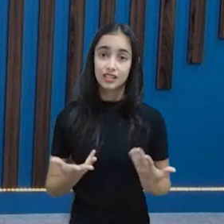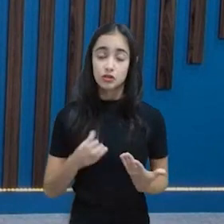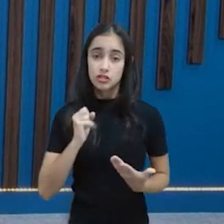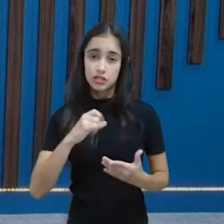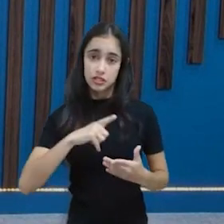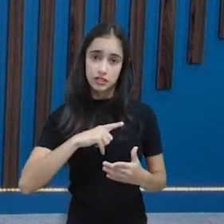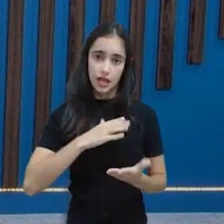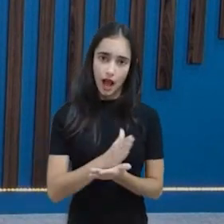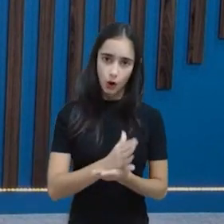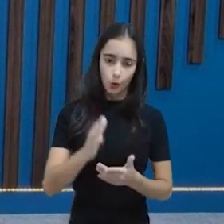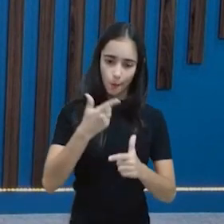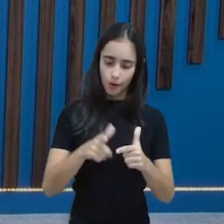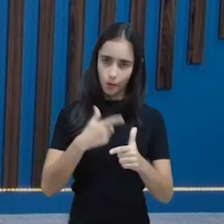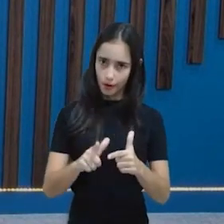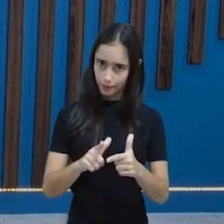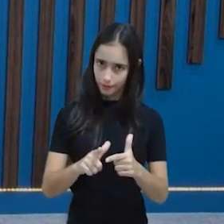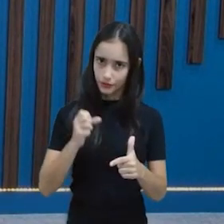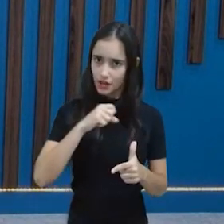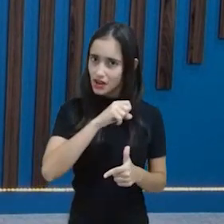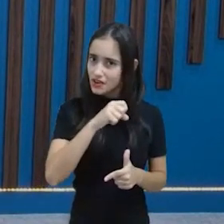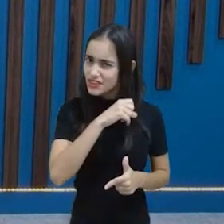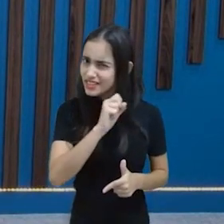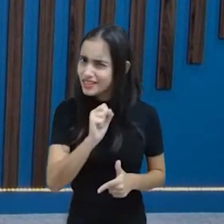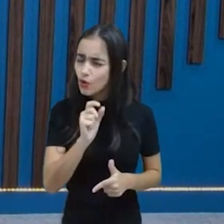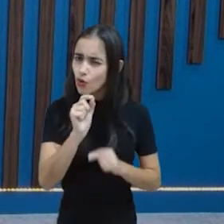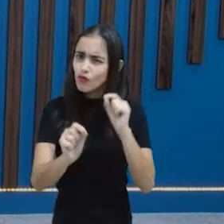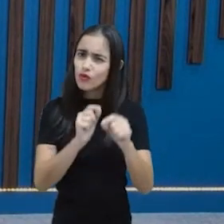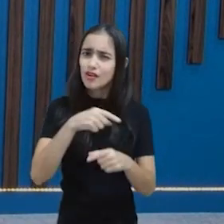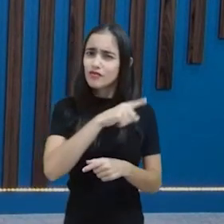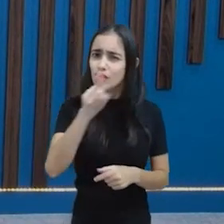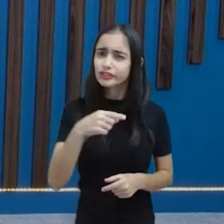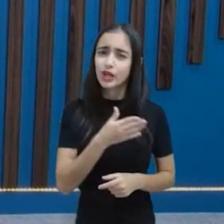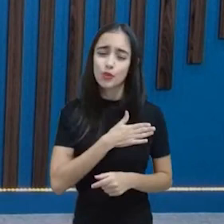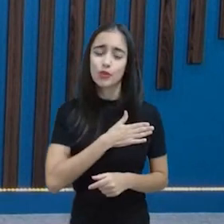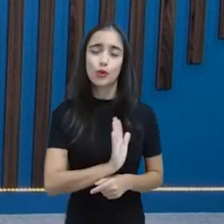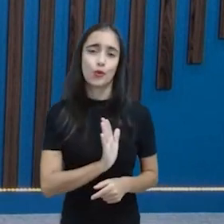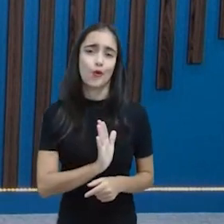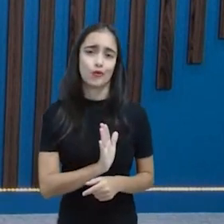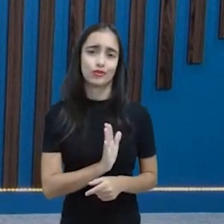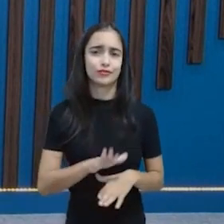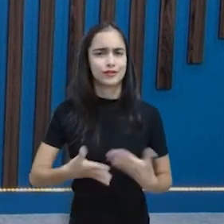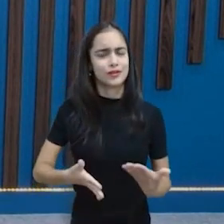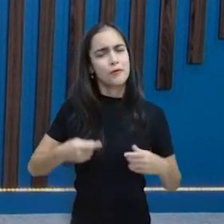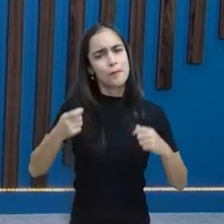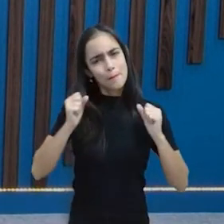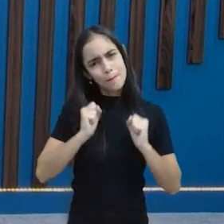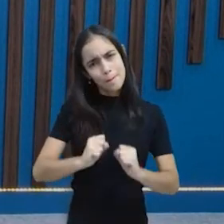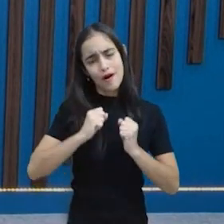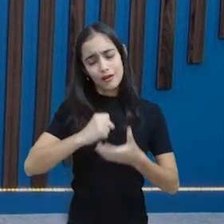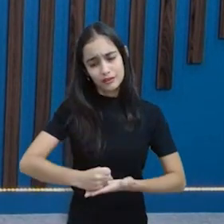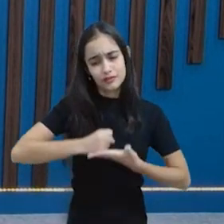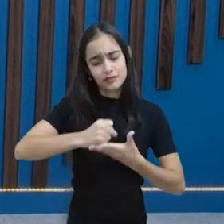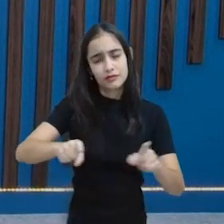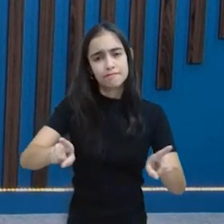incomodando, está incomodando a toda a comunidade. Se você também fica alheio, né, a